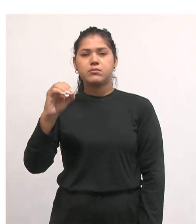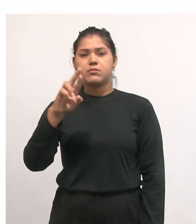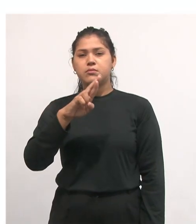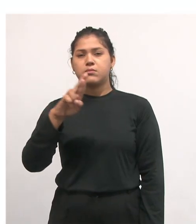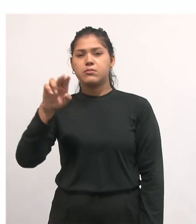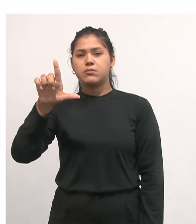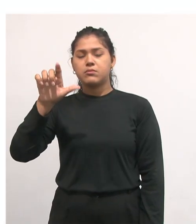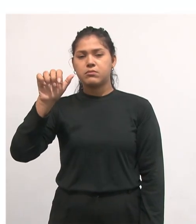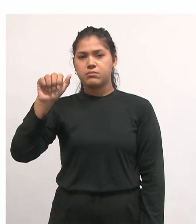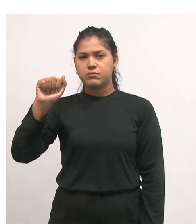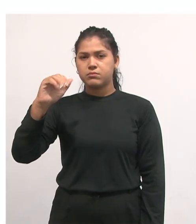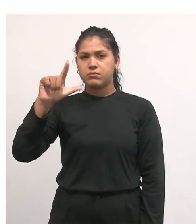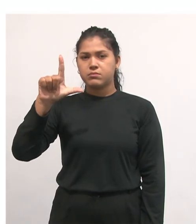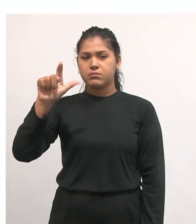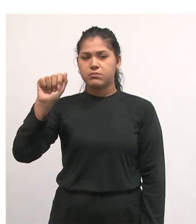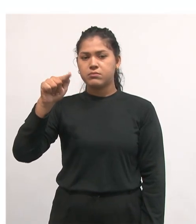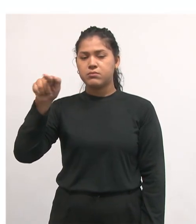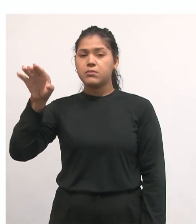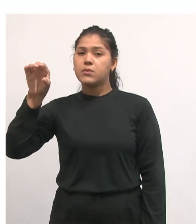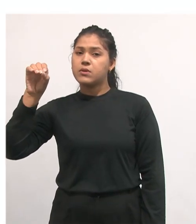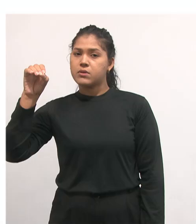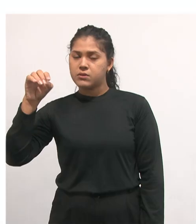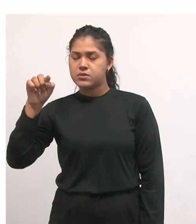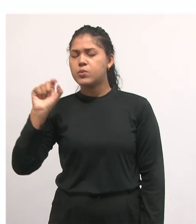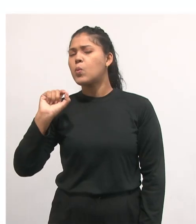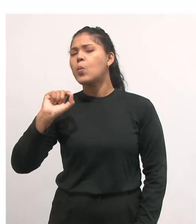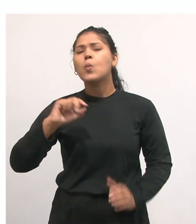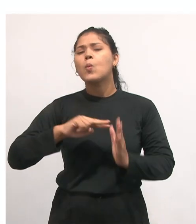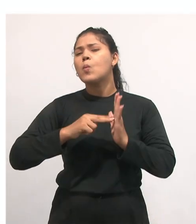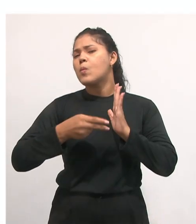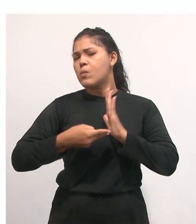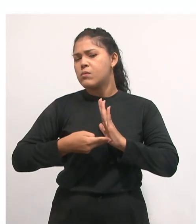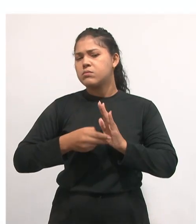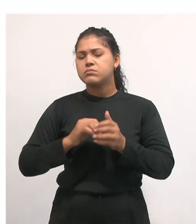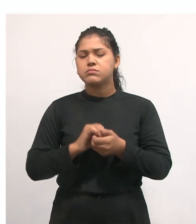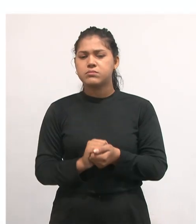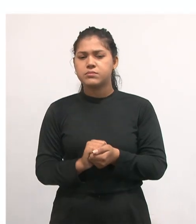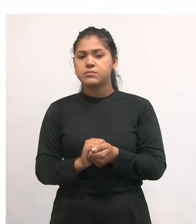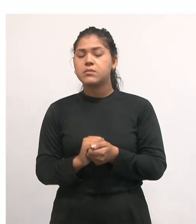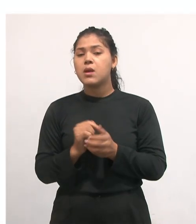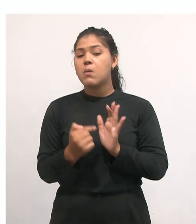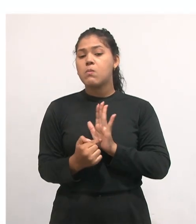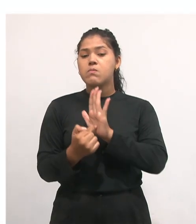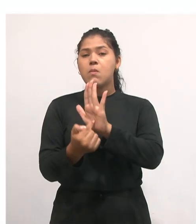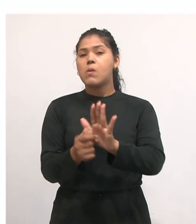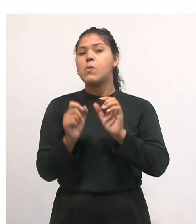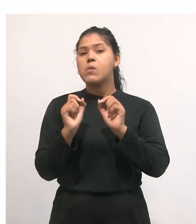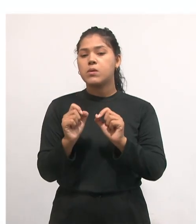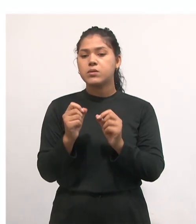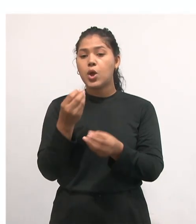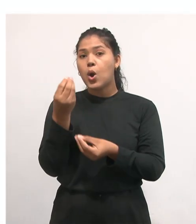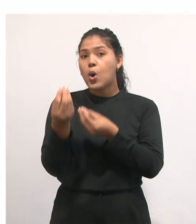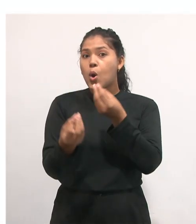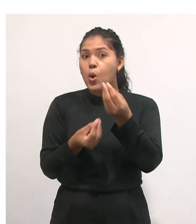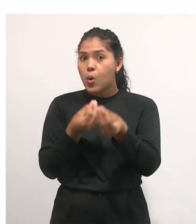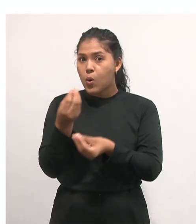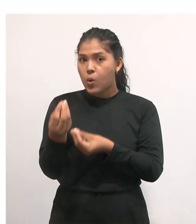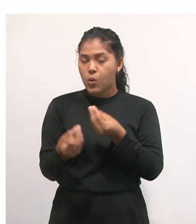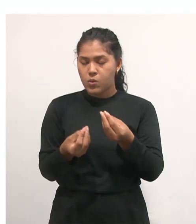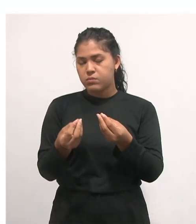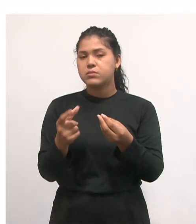ser correlação, para a gente definição, nossa definição de correlação. Correlação indica a força e a direção